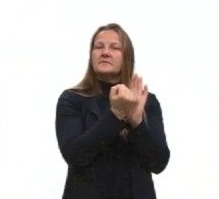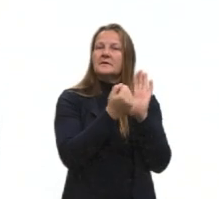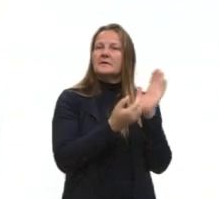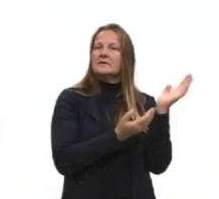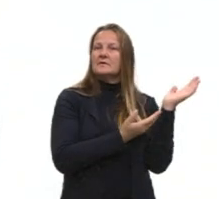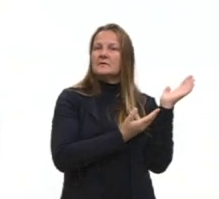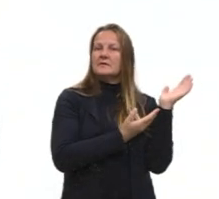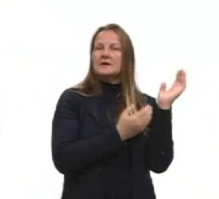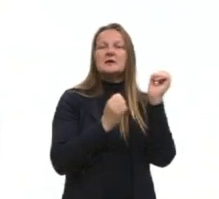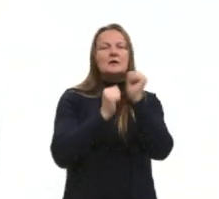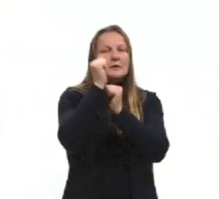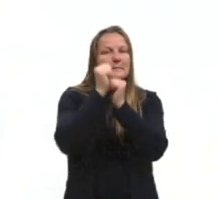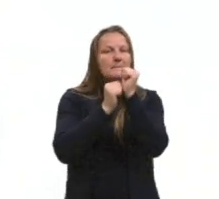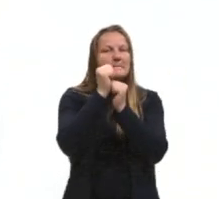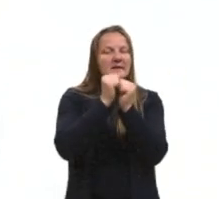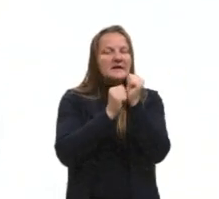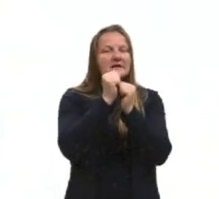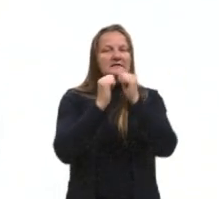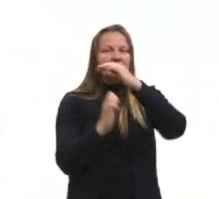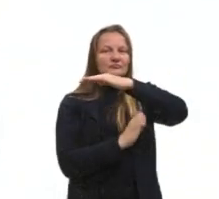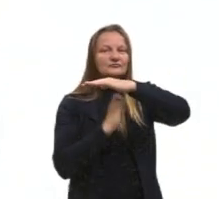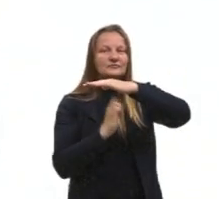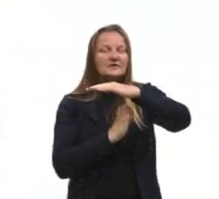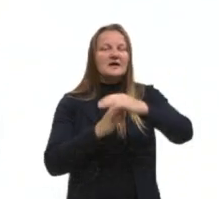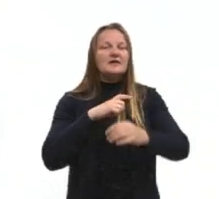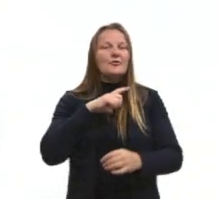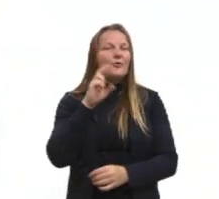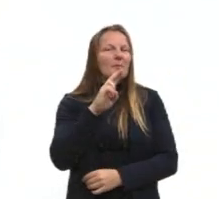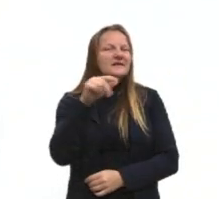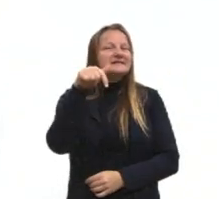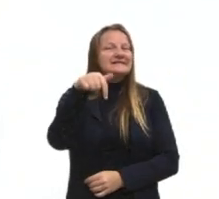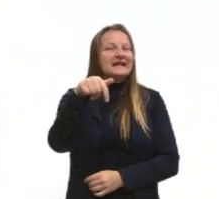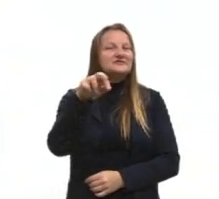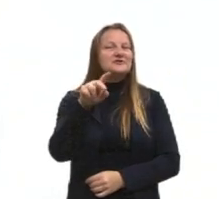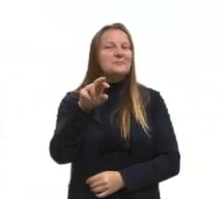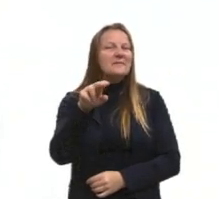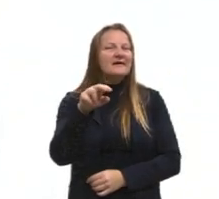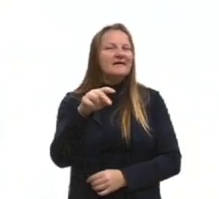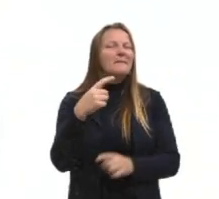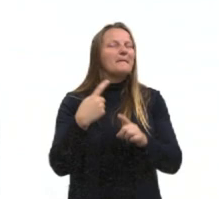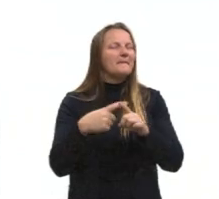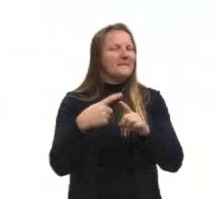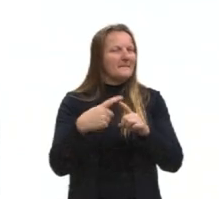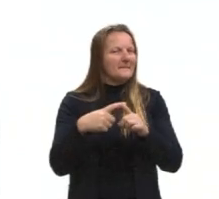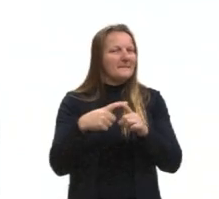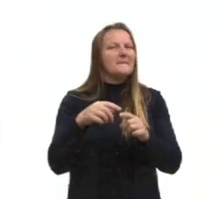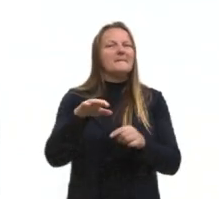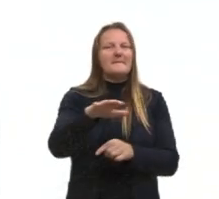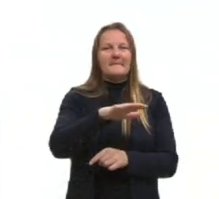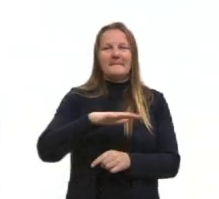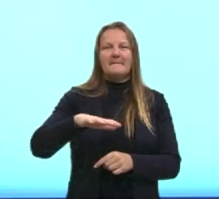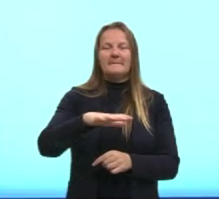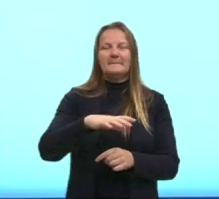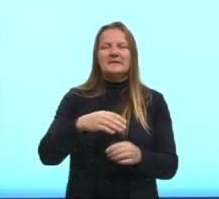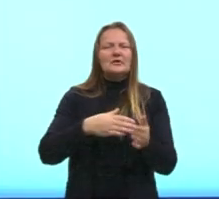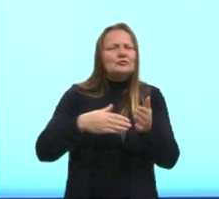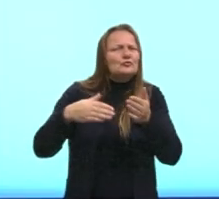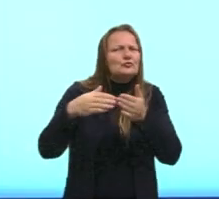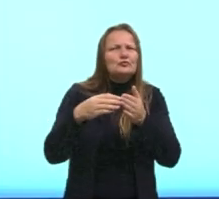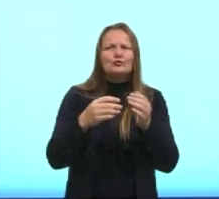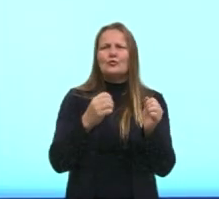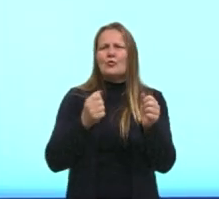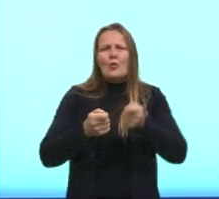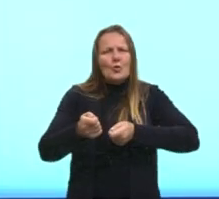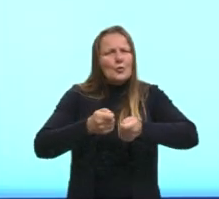empresas aqui conhecidas como a sete irmãs tá elas que que faziam a prospecção do petróleo elas que